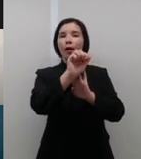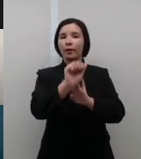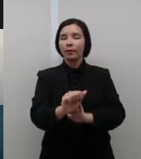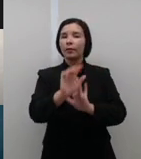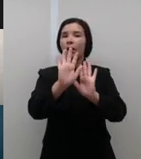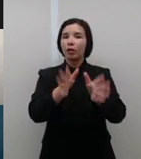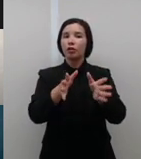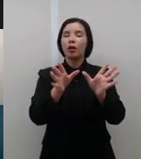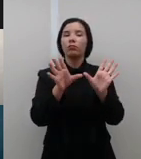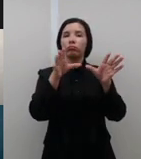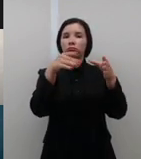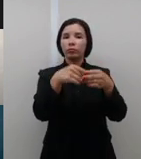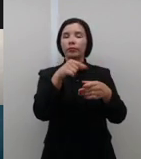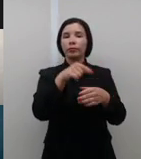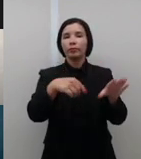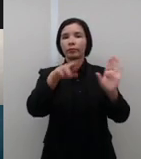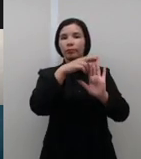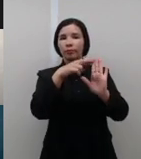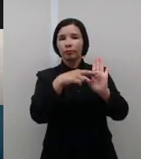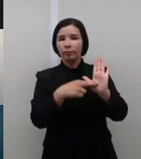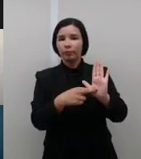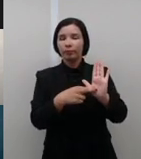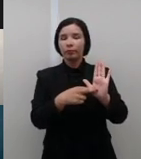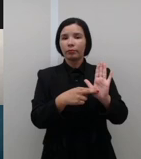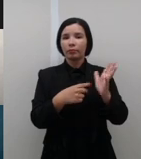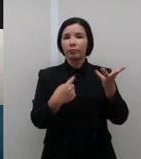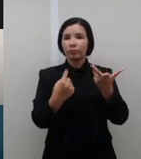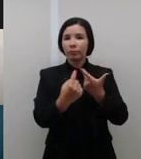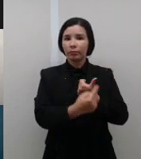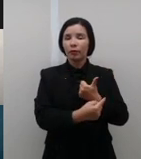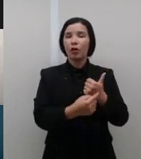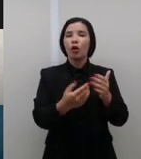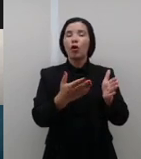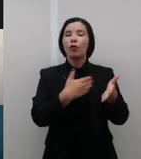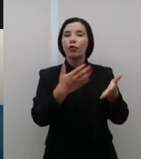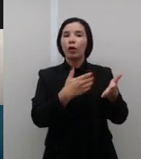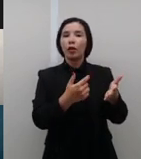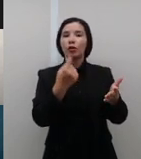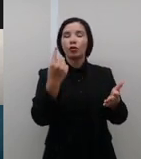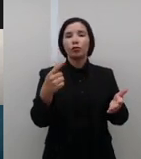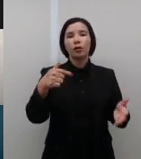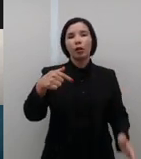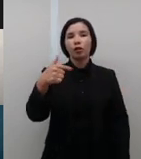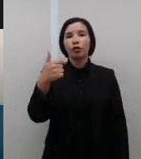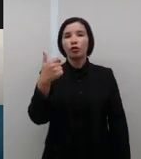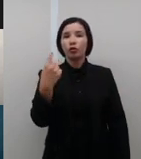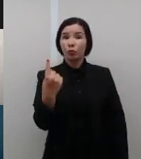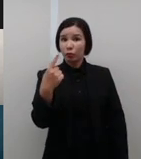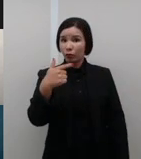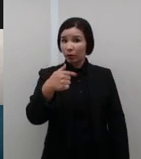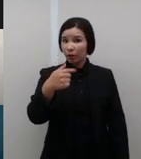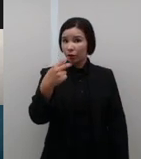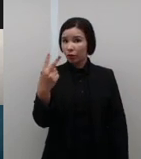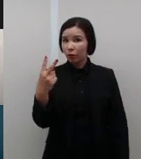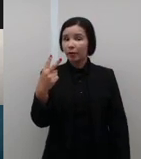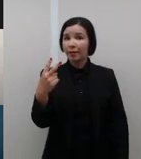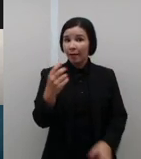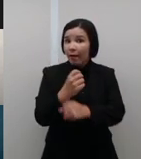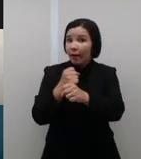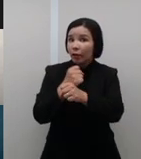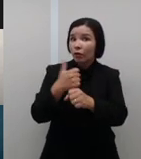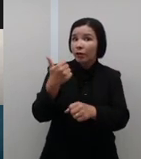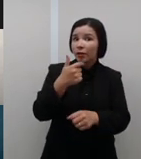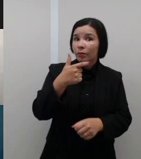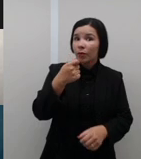nos seguintes termos, tá? Folha 171-72, quer dizer, vem em 2015 o Tribunal de Origem, pela